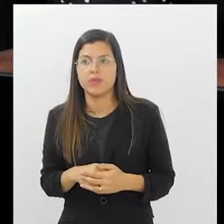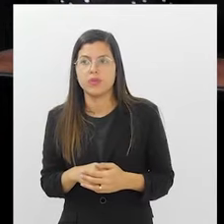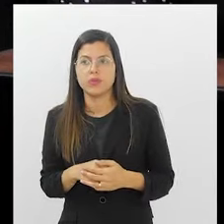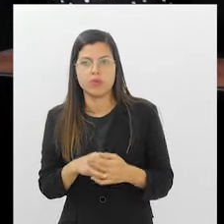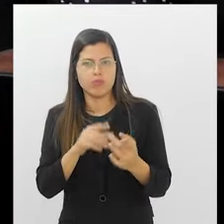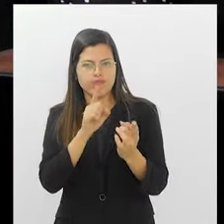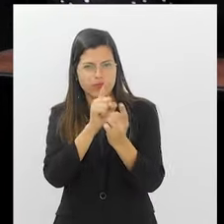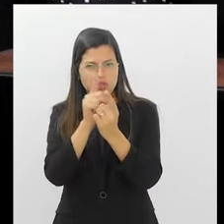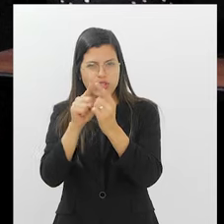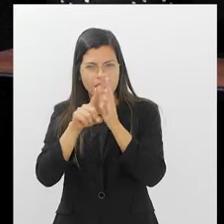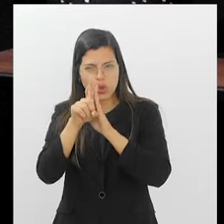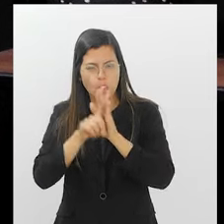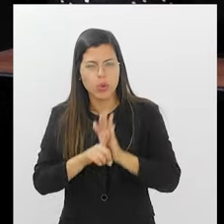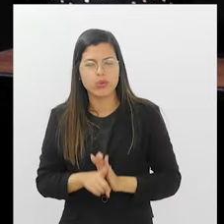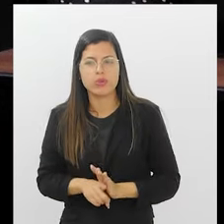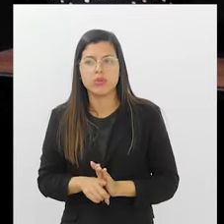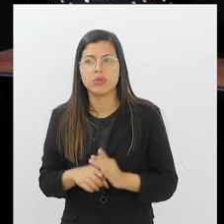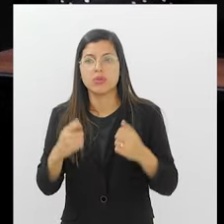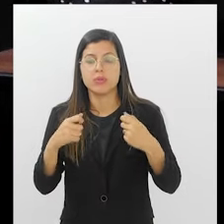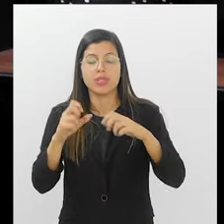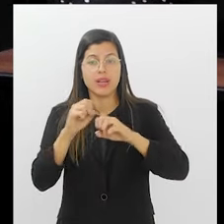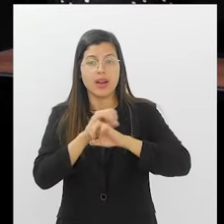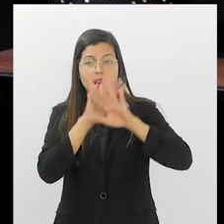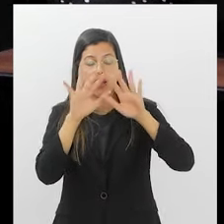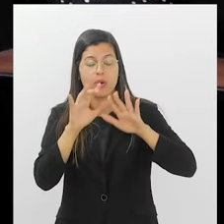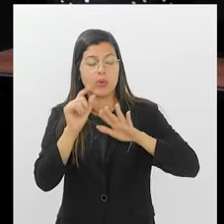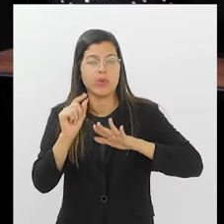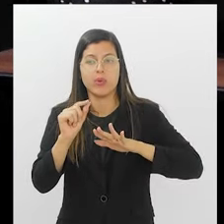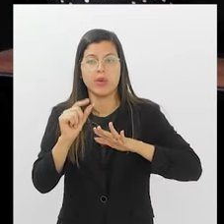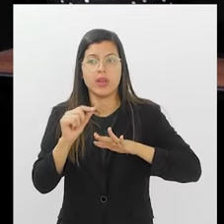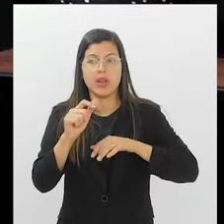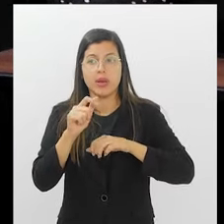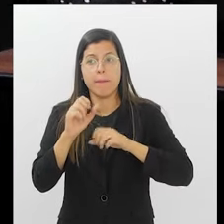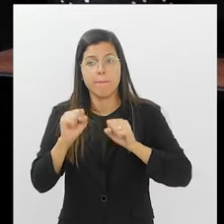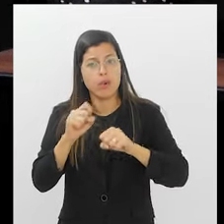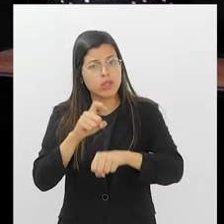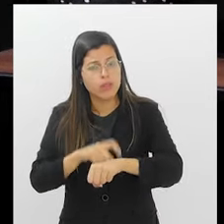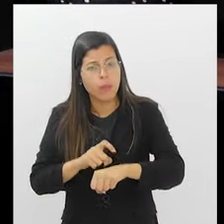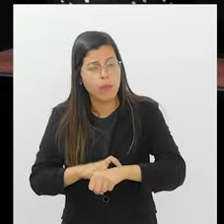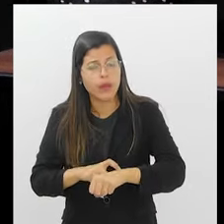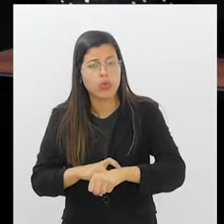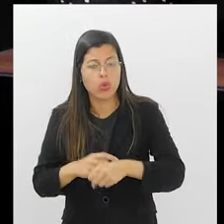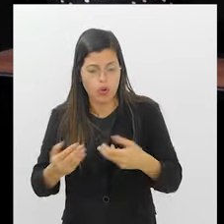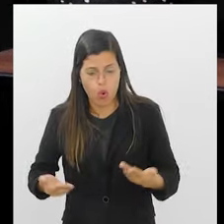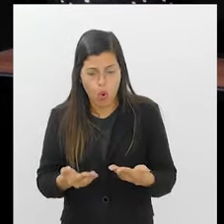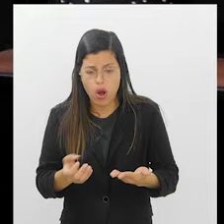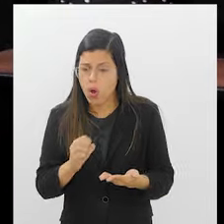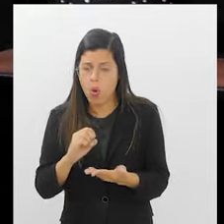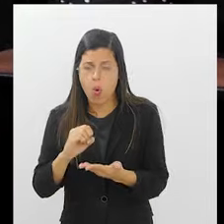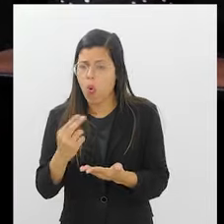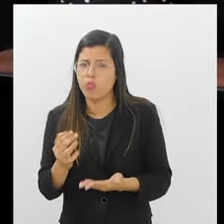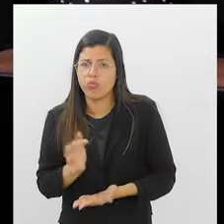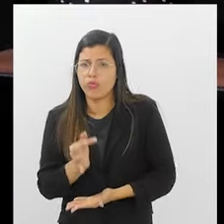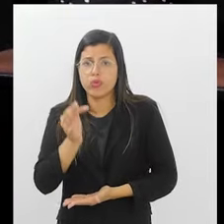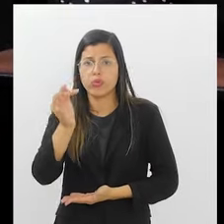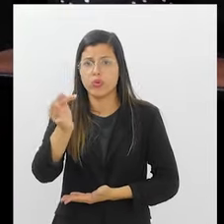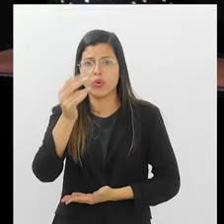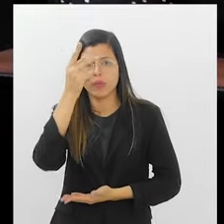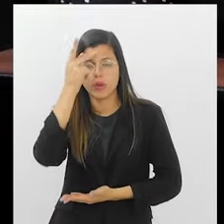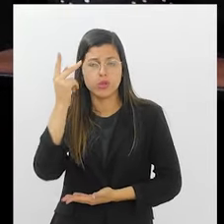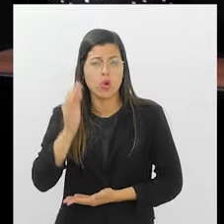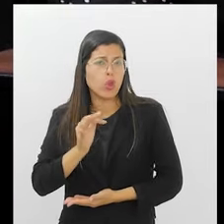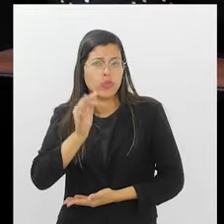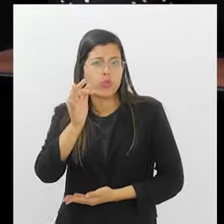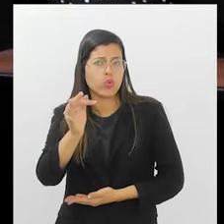nosso diagnóstico, a gente tem que ter claro o seguinte, que pode ser neste momento ou em algum momento da vida. Exatamente. A pessoa pode, em